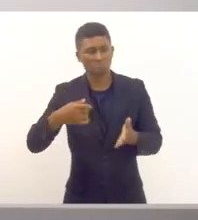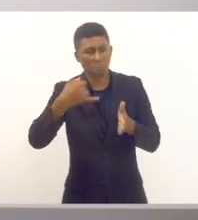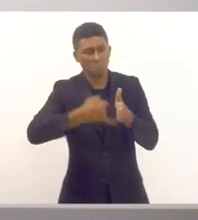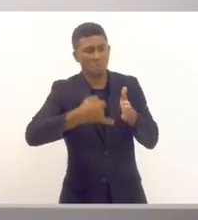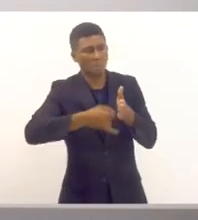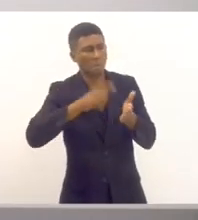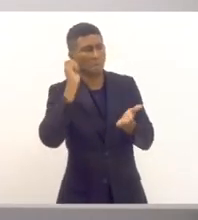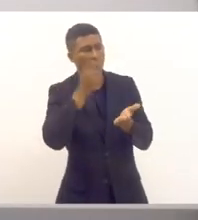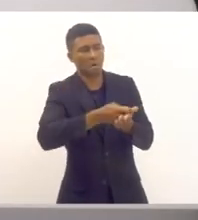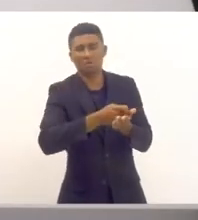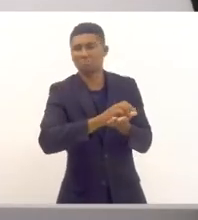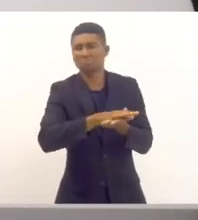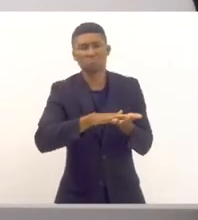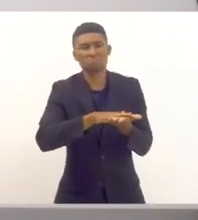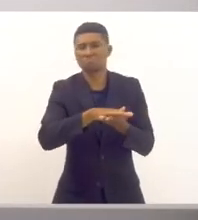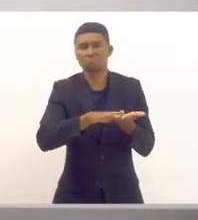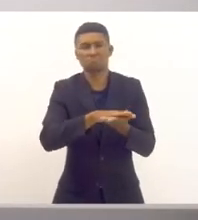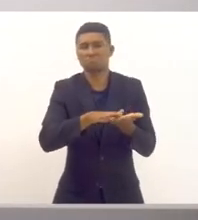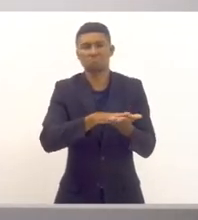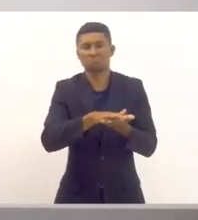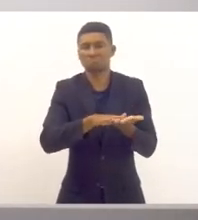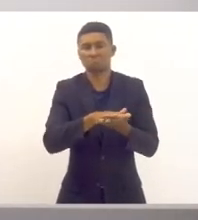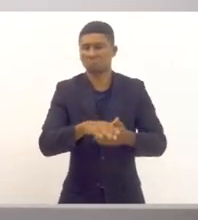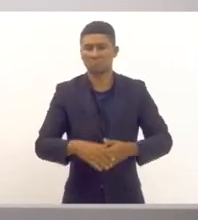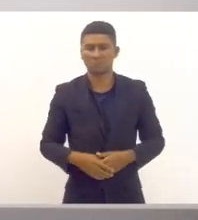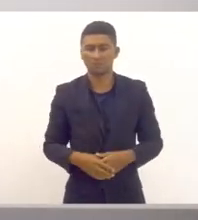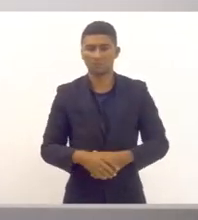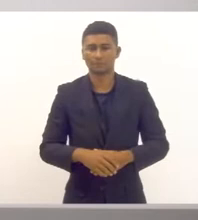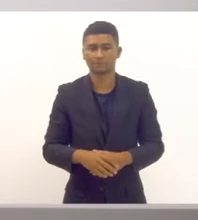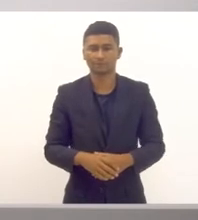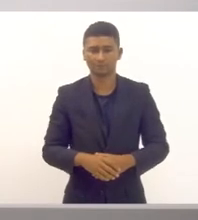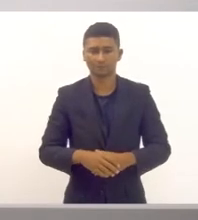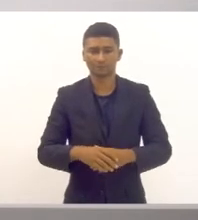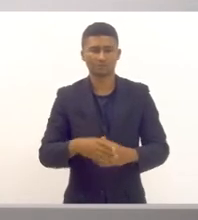de recolhimento para o Estado nem para o município.